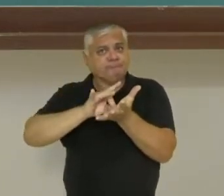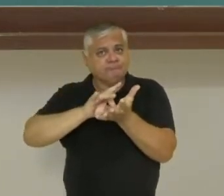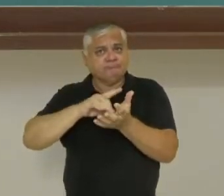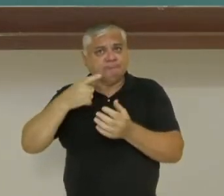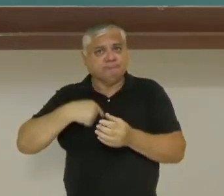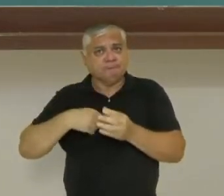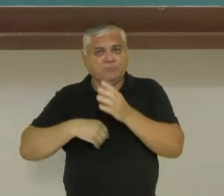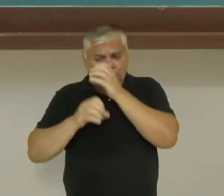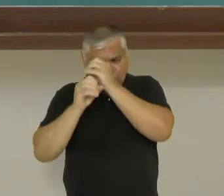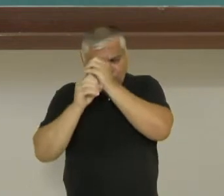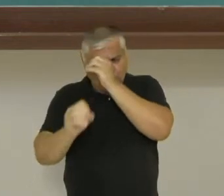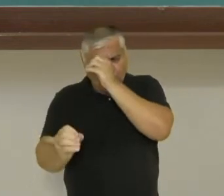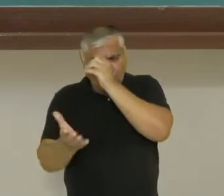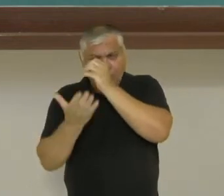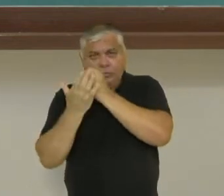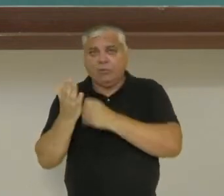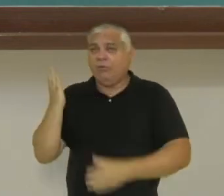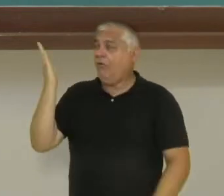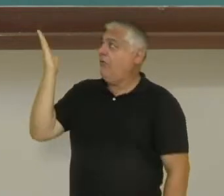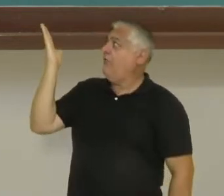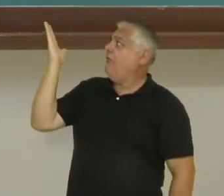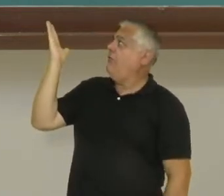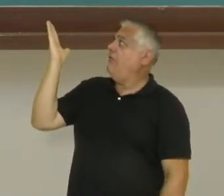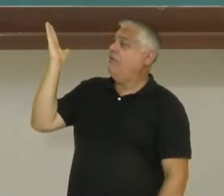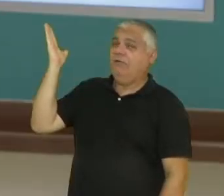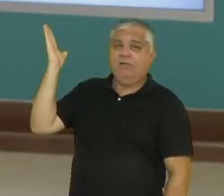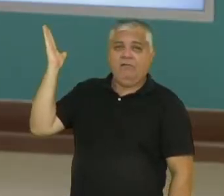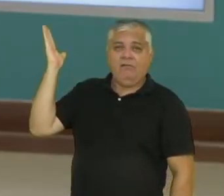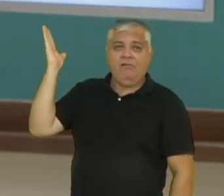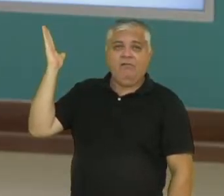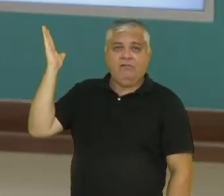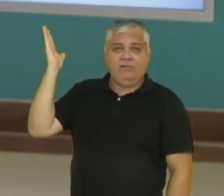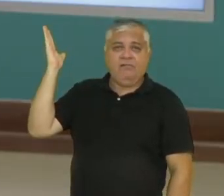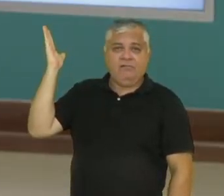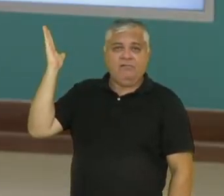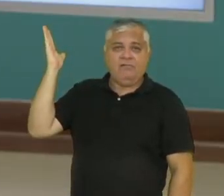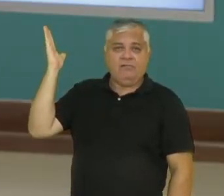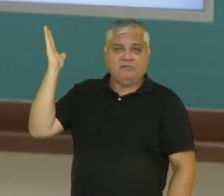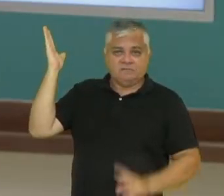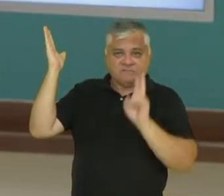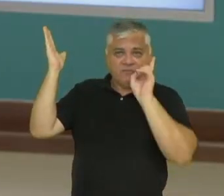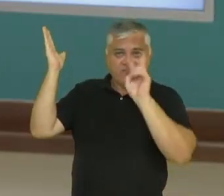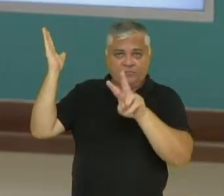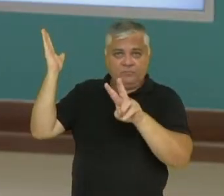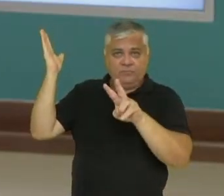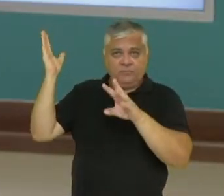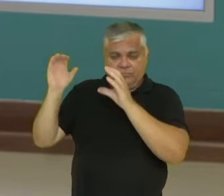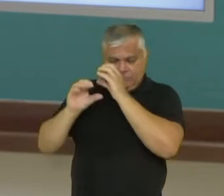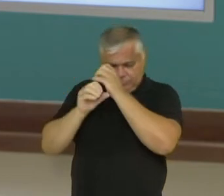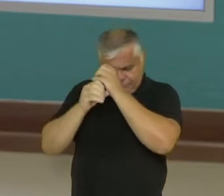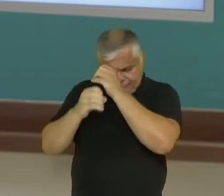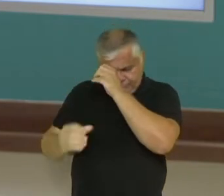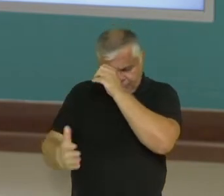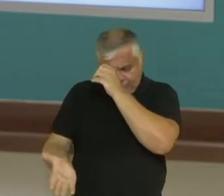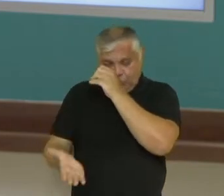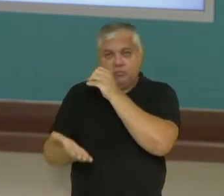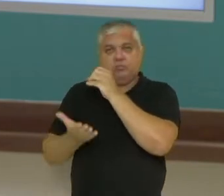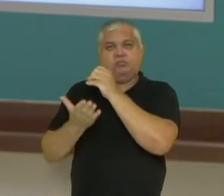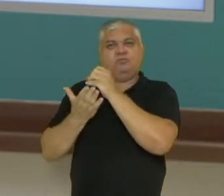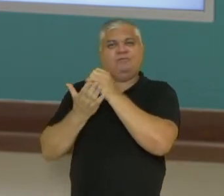microscópicos, como este aqui, ó, por exemplo, você já deve ter visto. Ou no